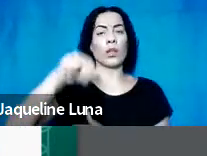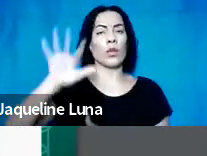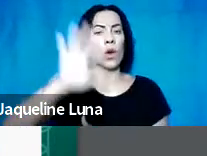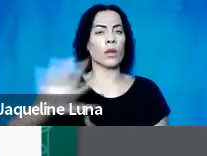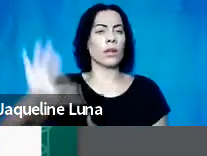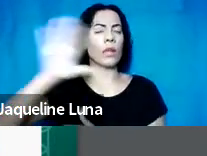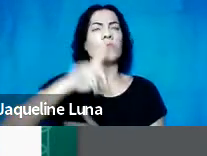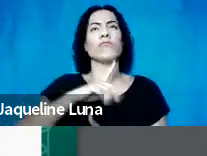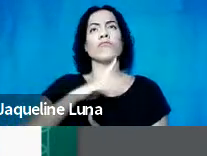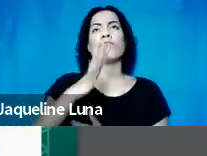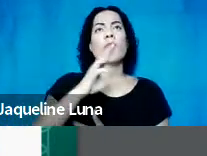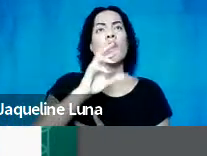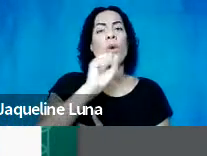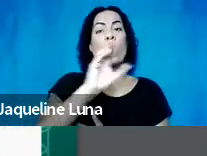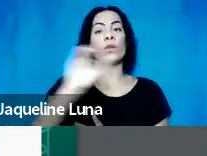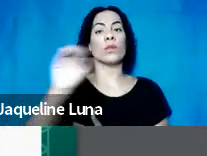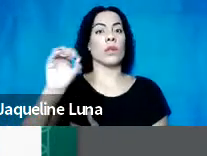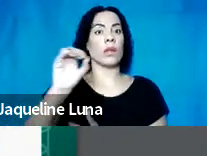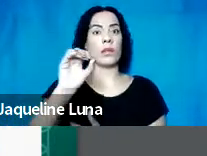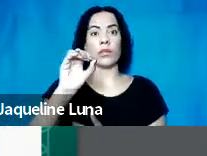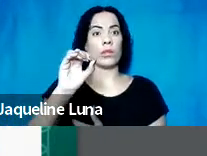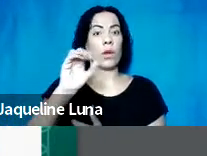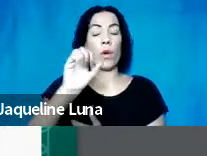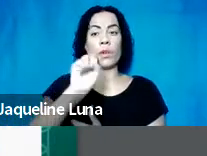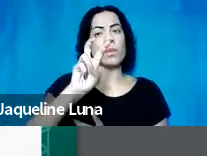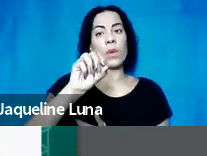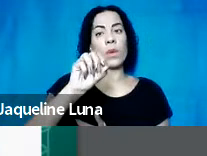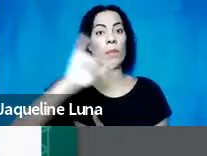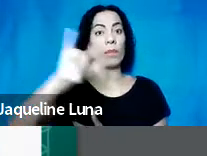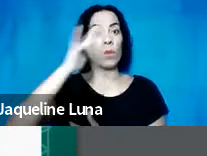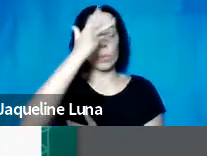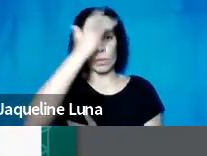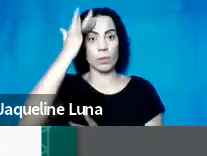de 870 mil pessoas, que, no caso,